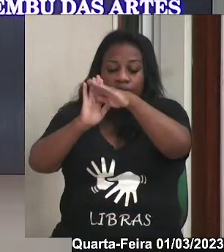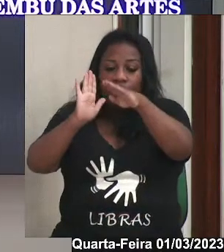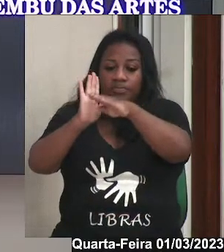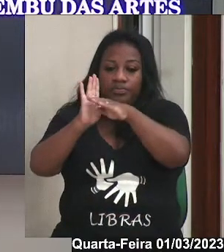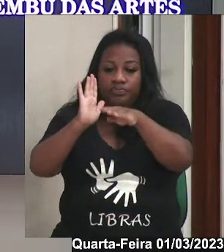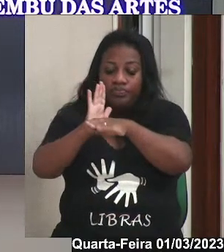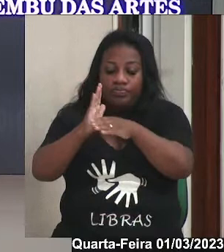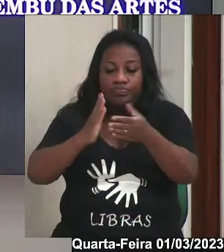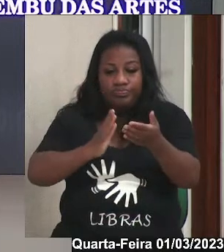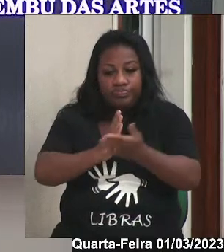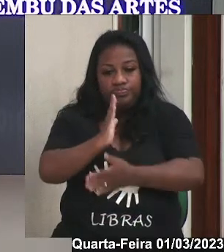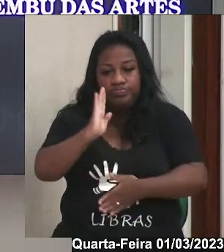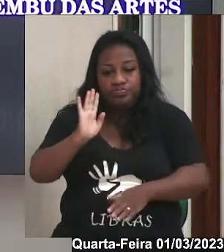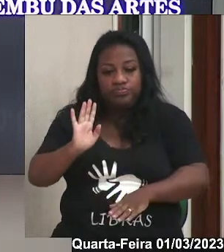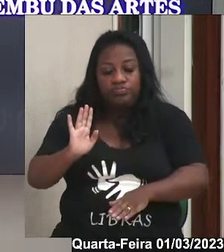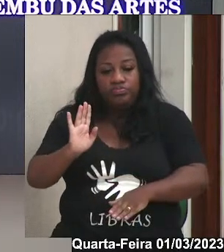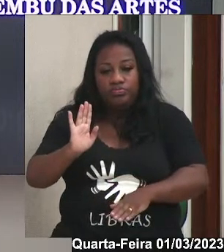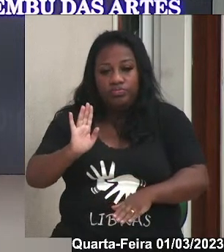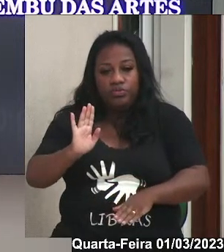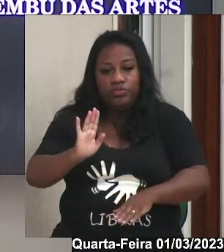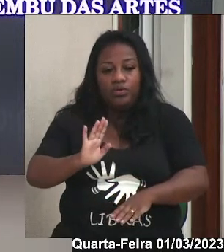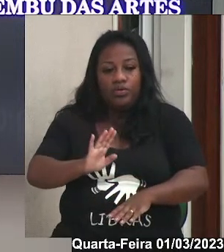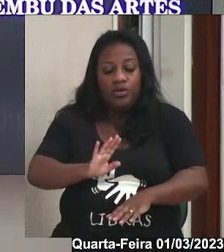Projeto está aprovado.